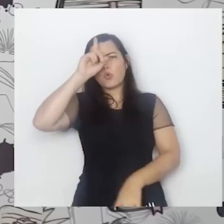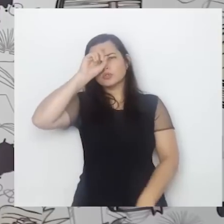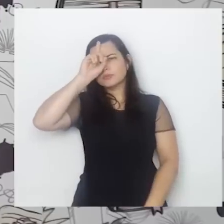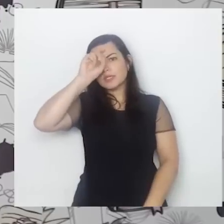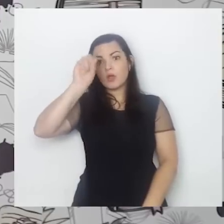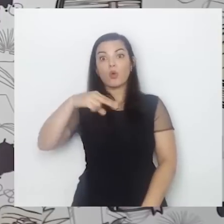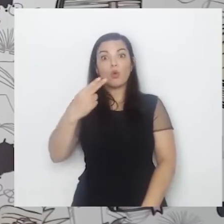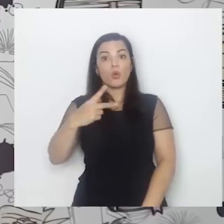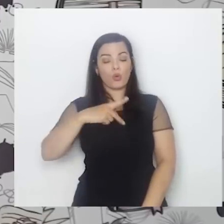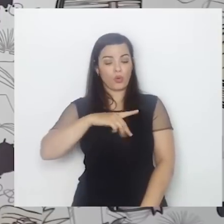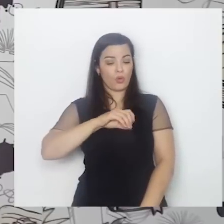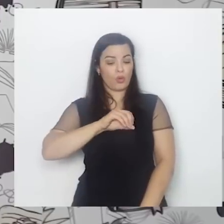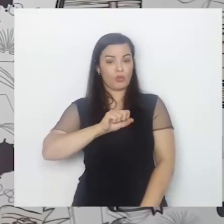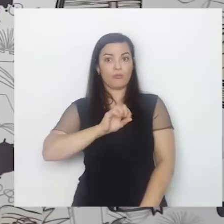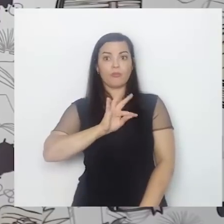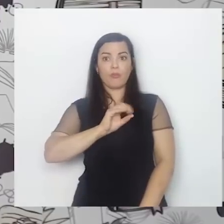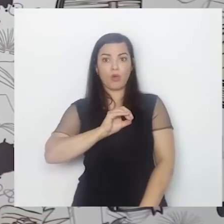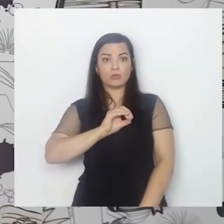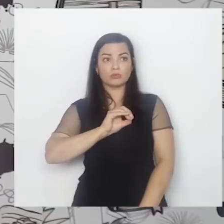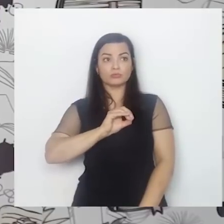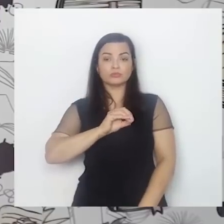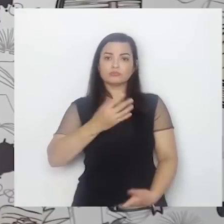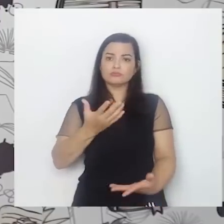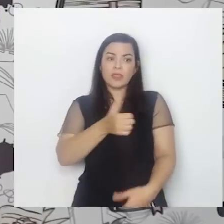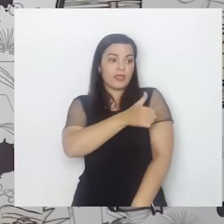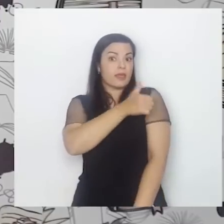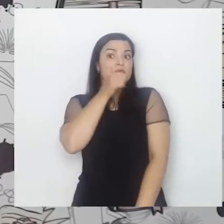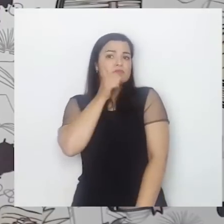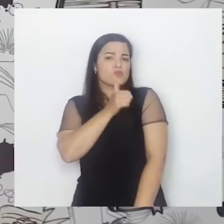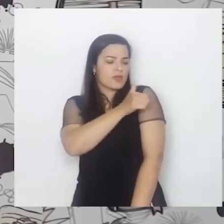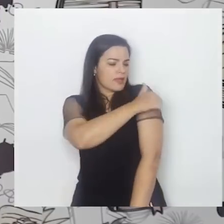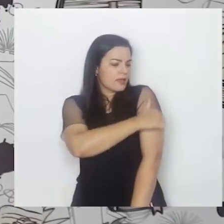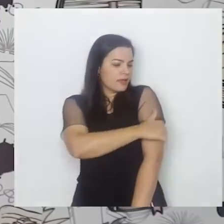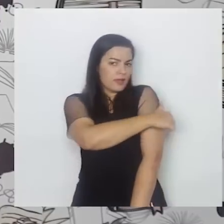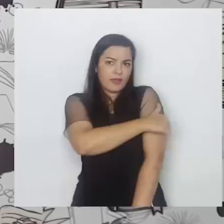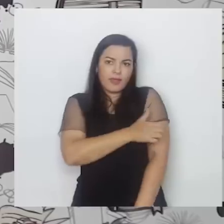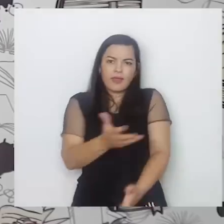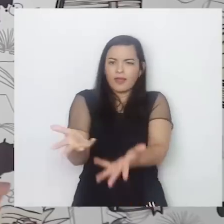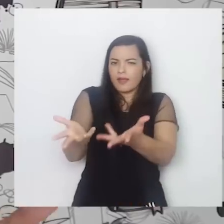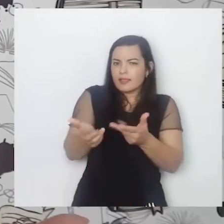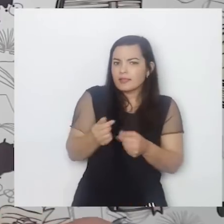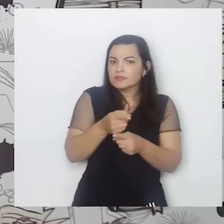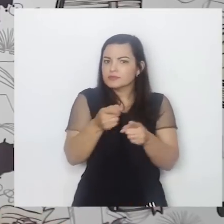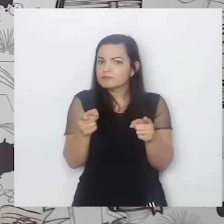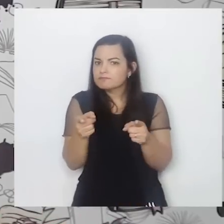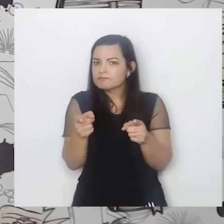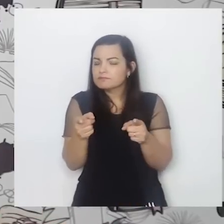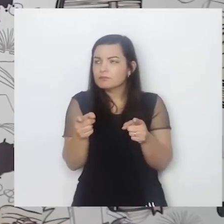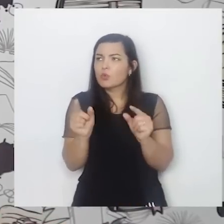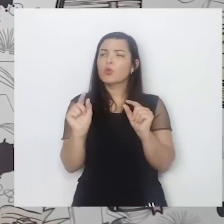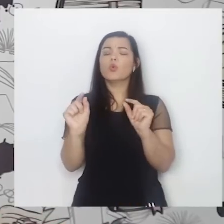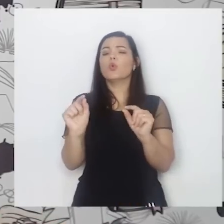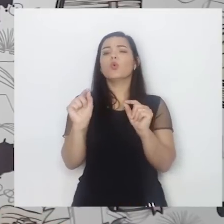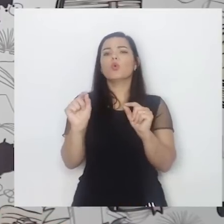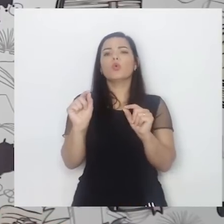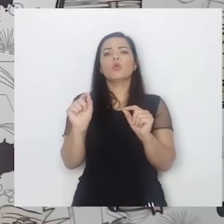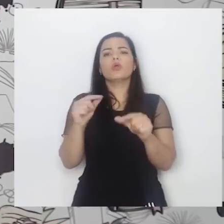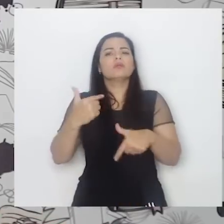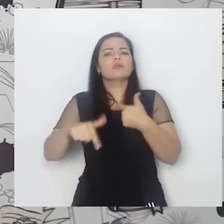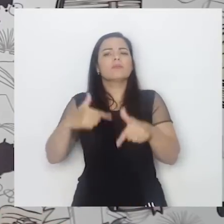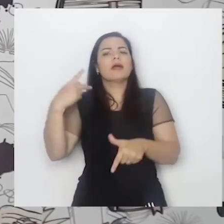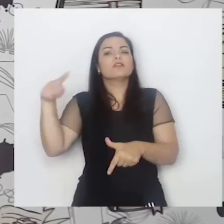de saúde? Alguma enfermeira te atendeu por lá? Quais são os procedimentos básicos